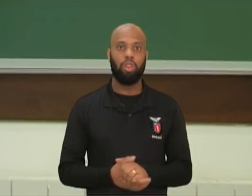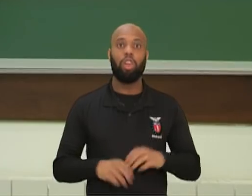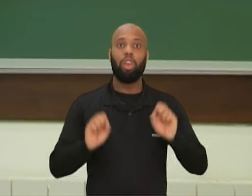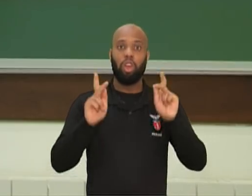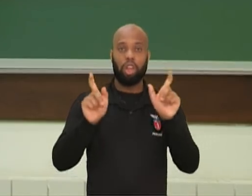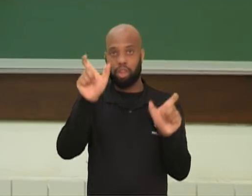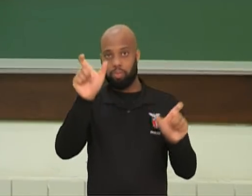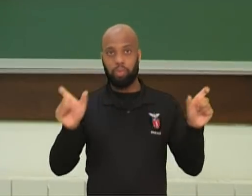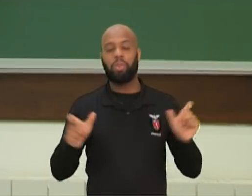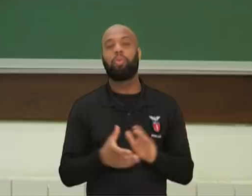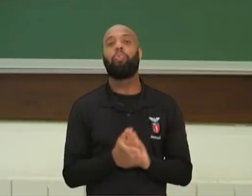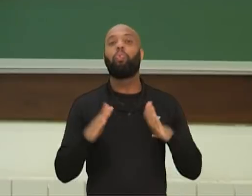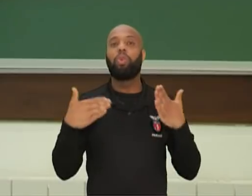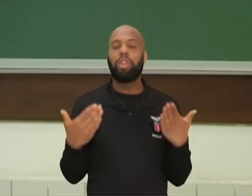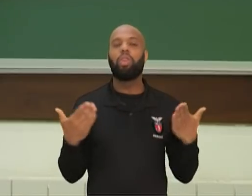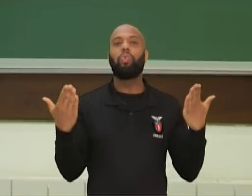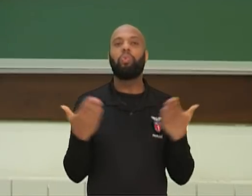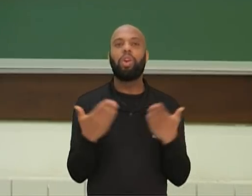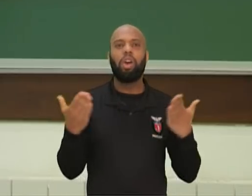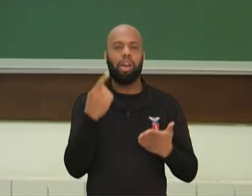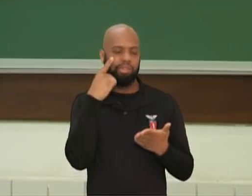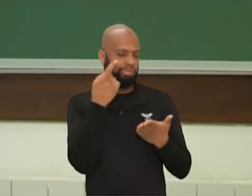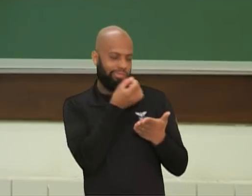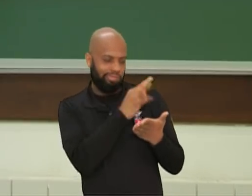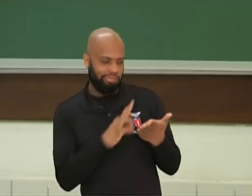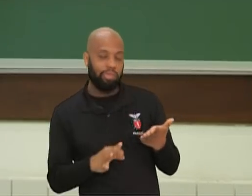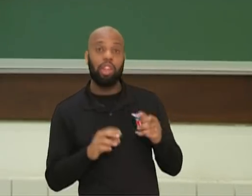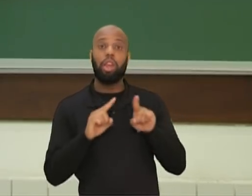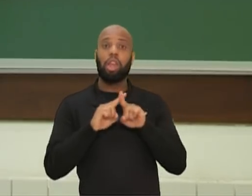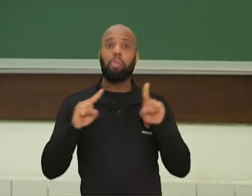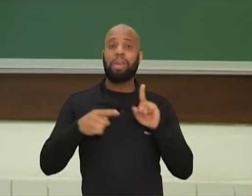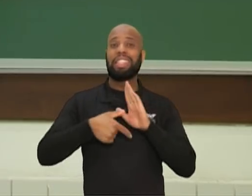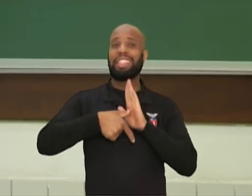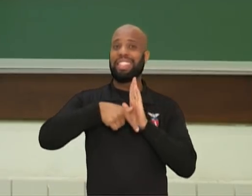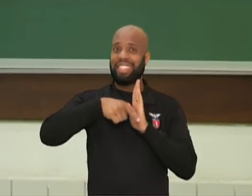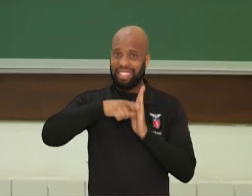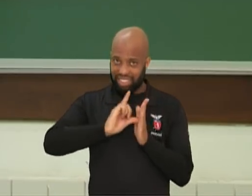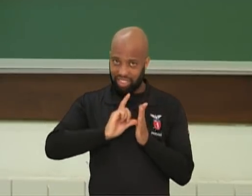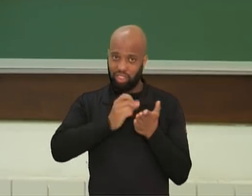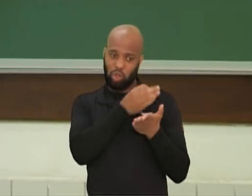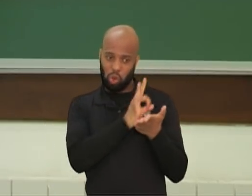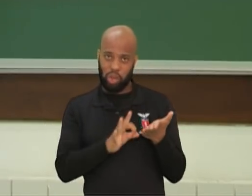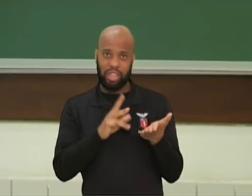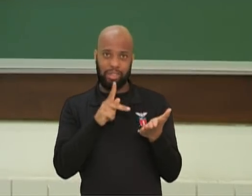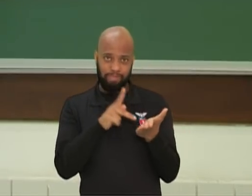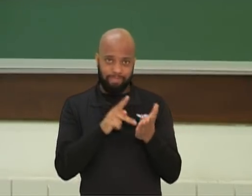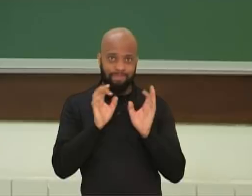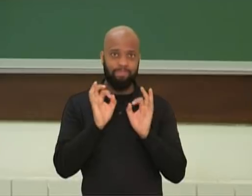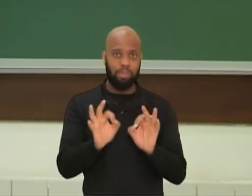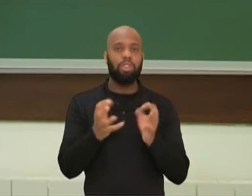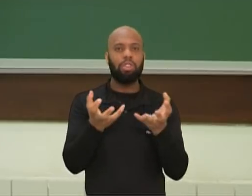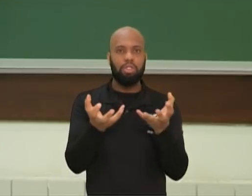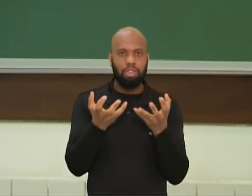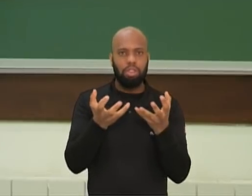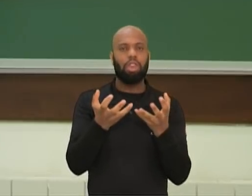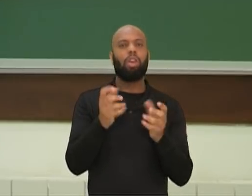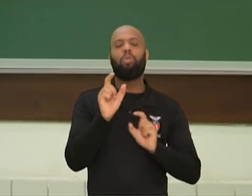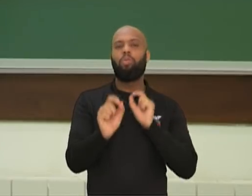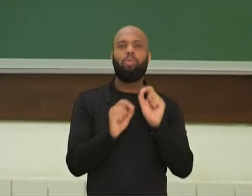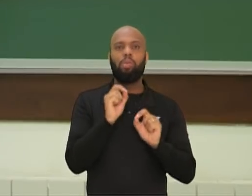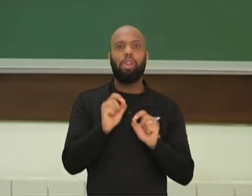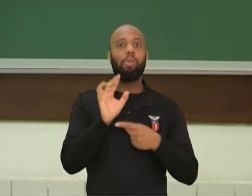Ok, gente? Então vamos à correção, mas antes de nós irmos à correção, eu gostaria de